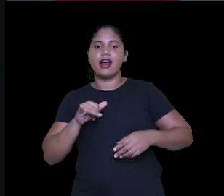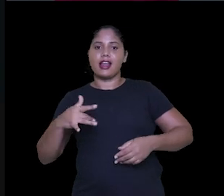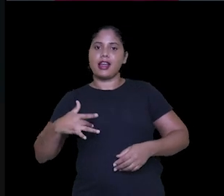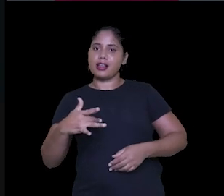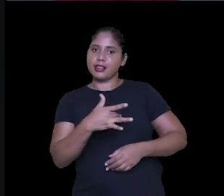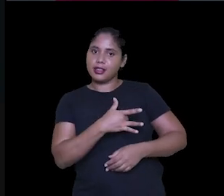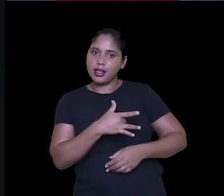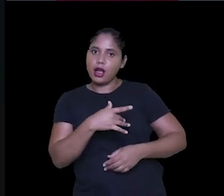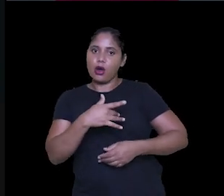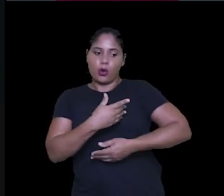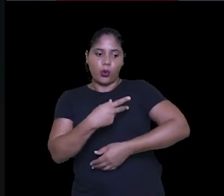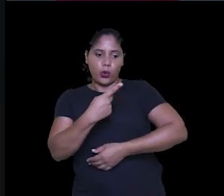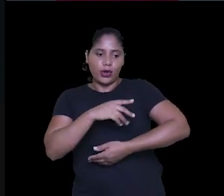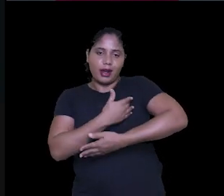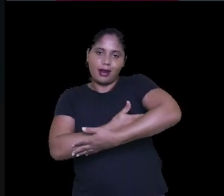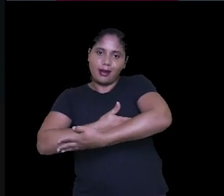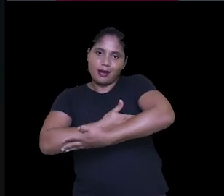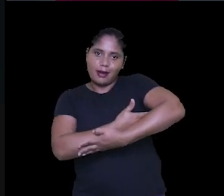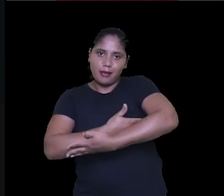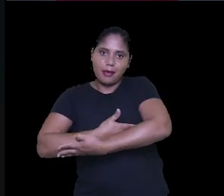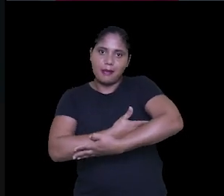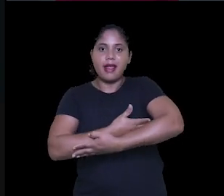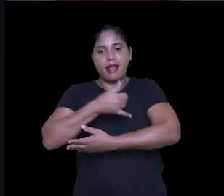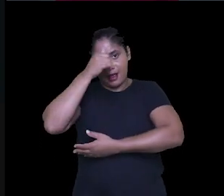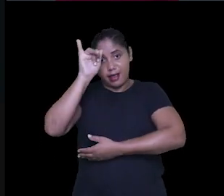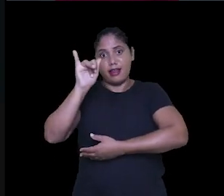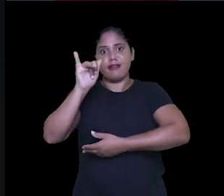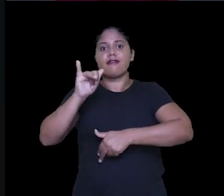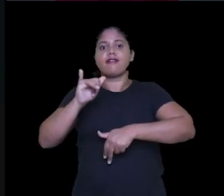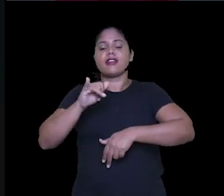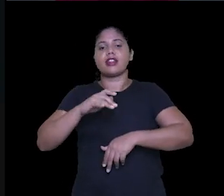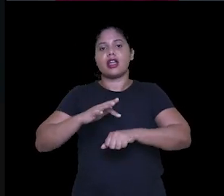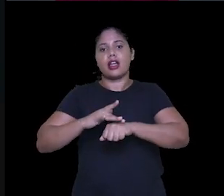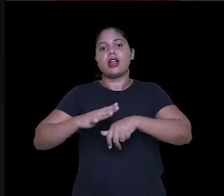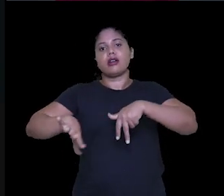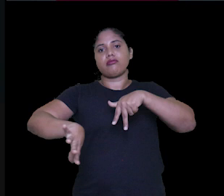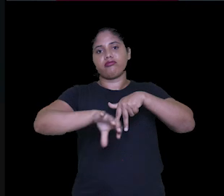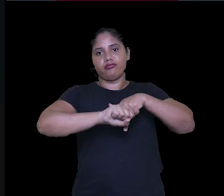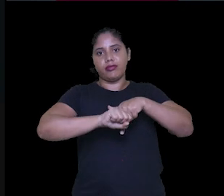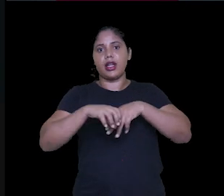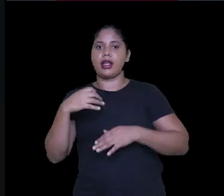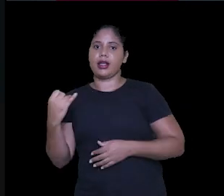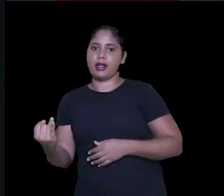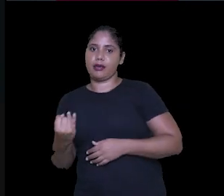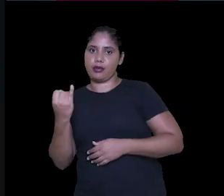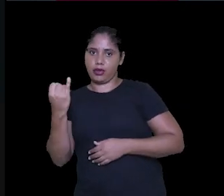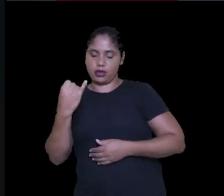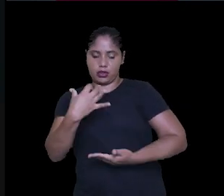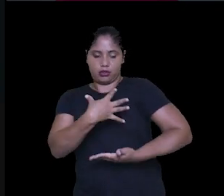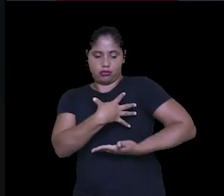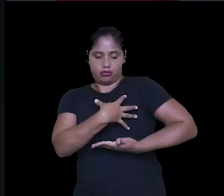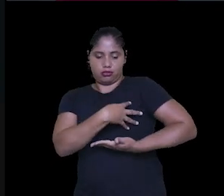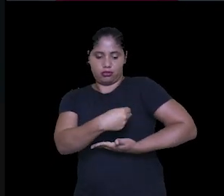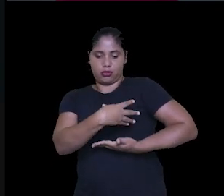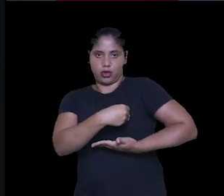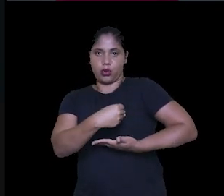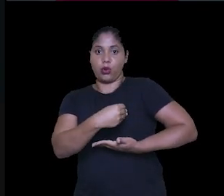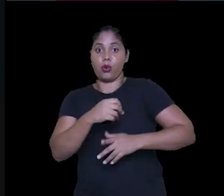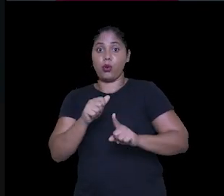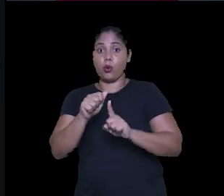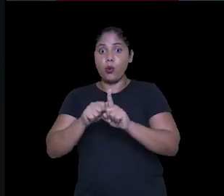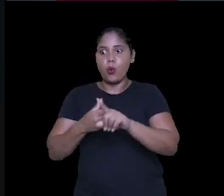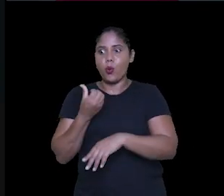Apresente também a importância do aleitamento exclusivamente até os 6 primeiros meses. Ele